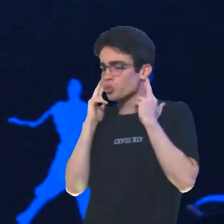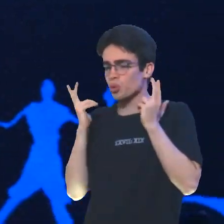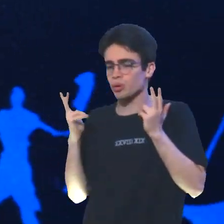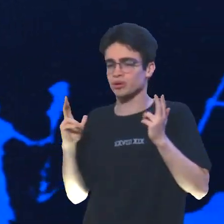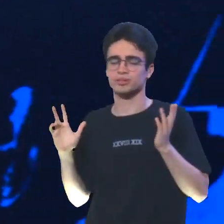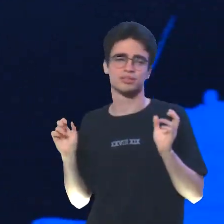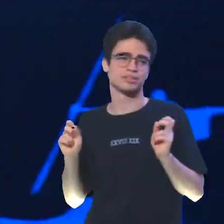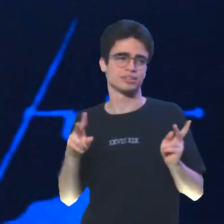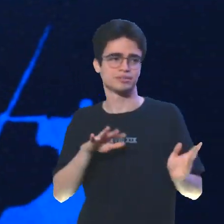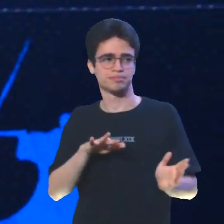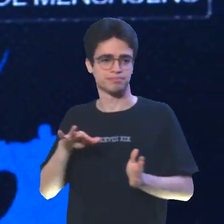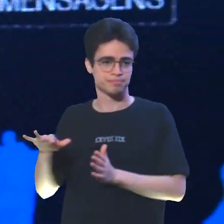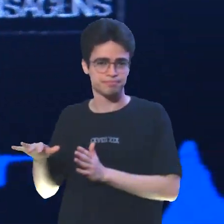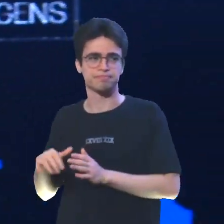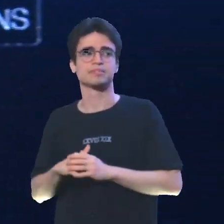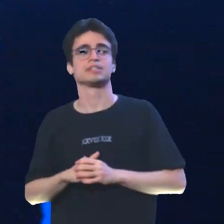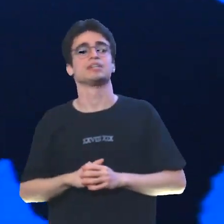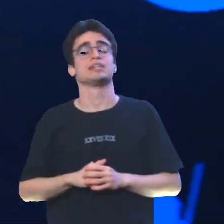Gente,